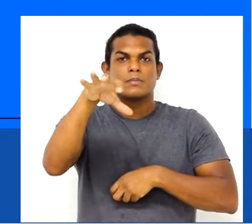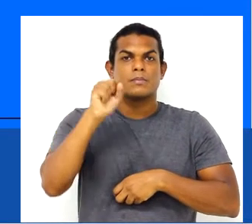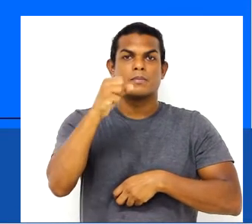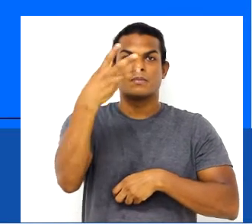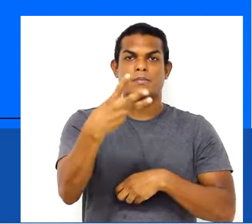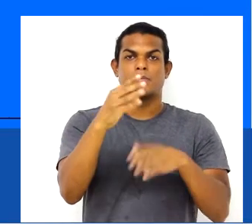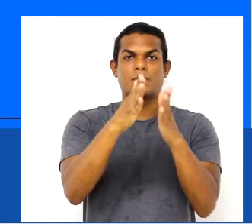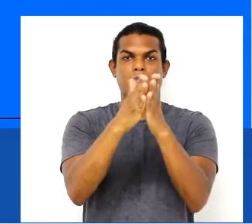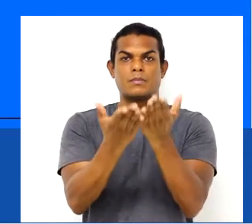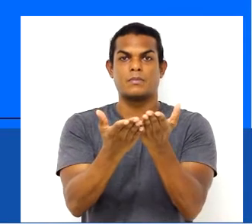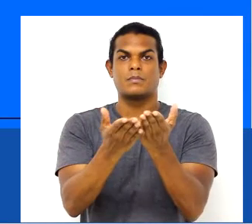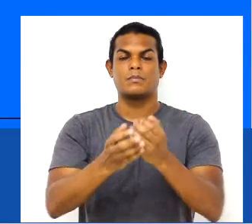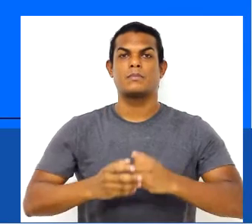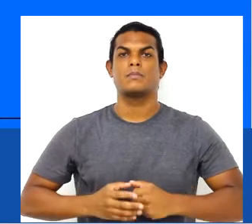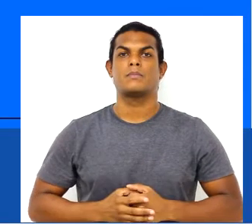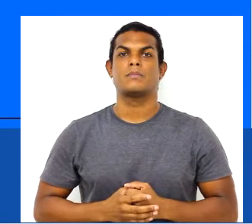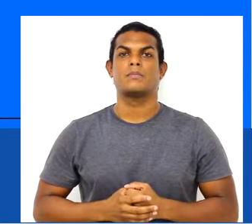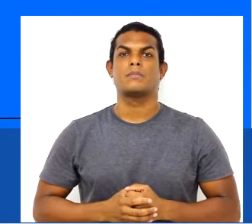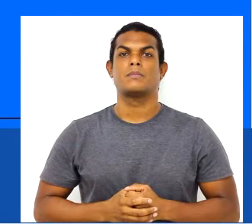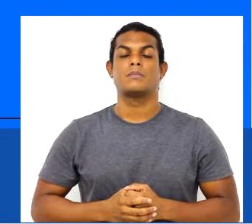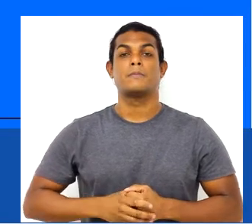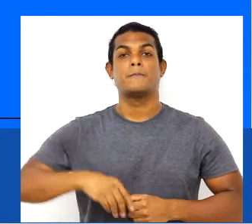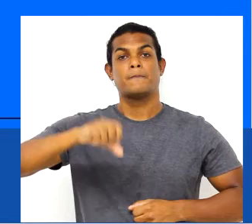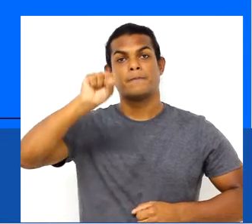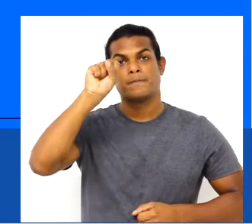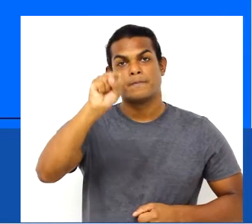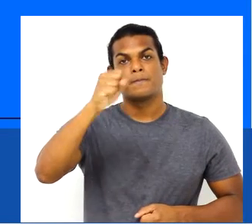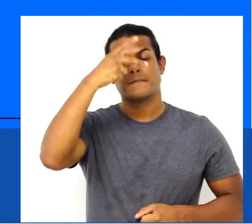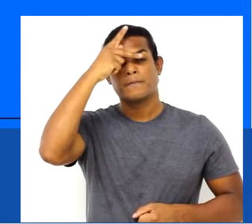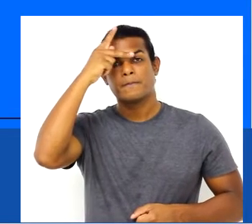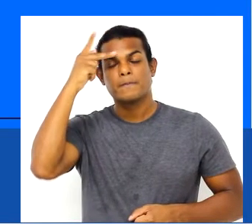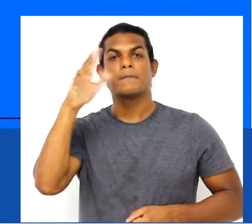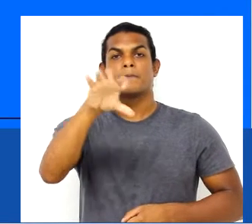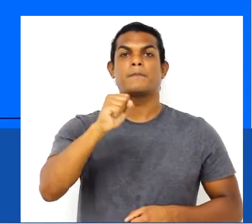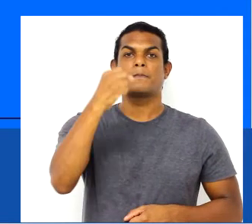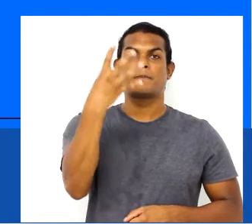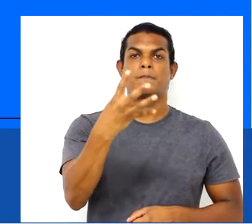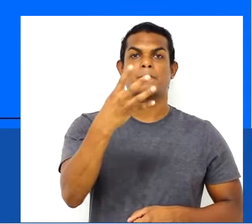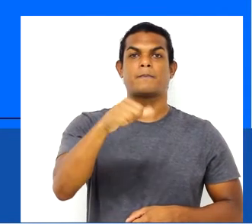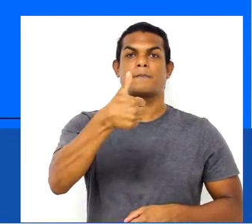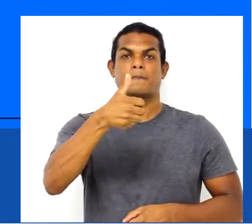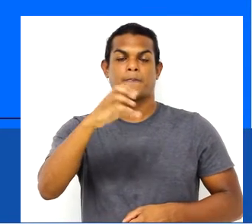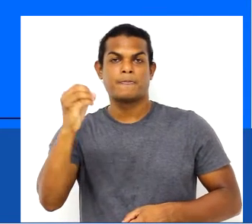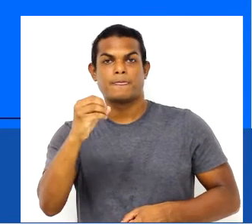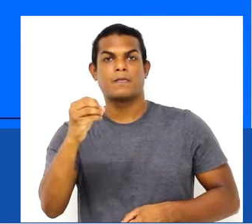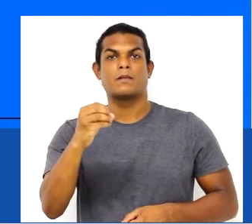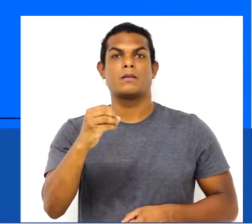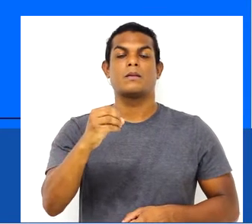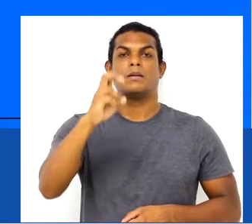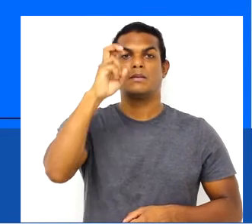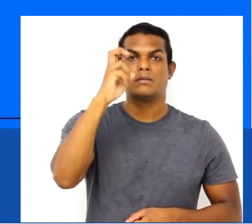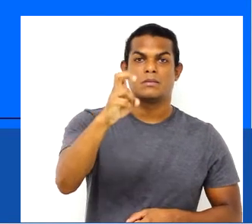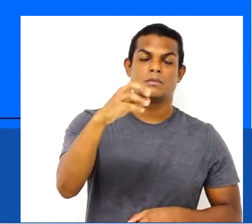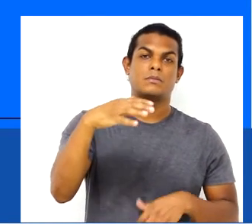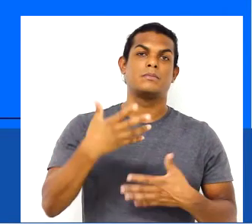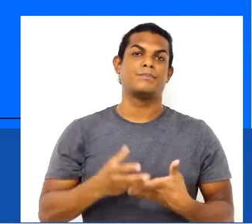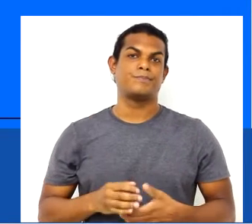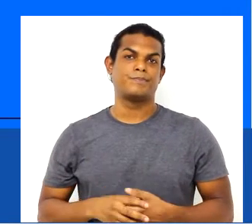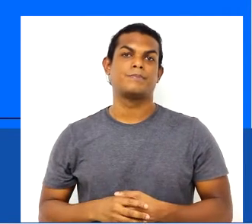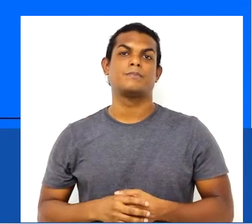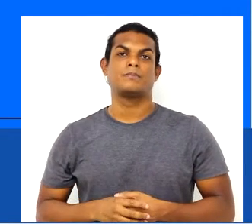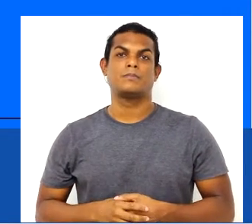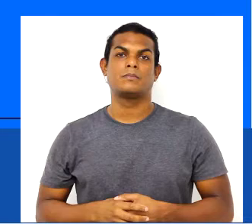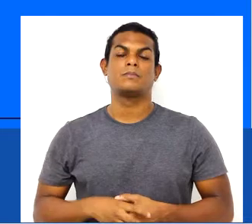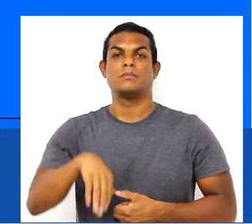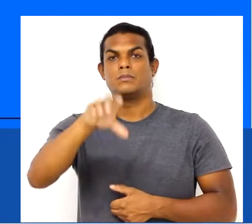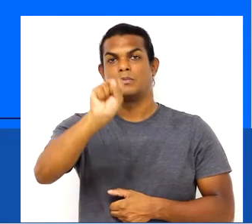livros, que 8 pessoas retiraram 4 livros, que 10 pessoas retiraram 5 livros e